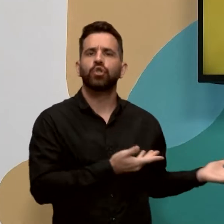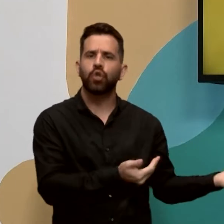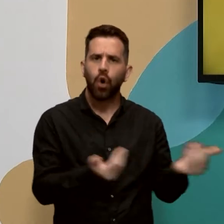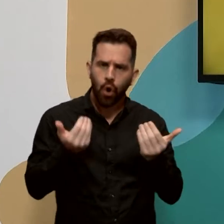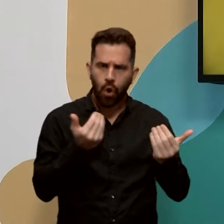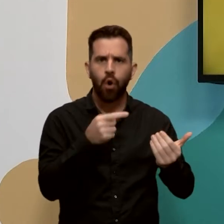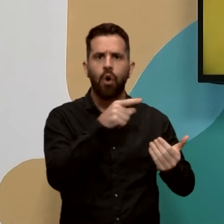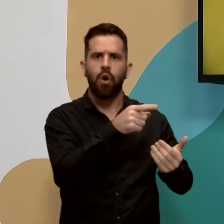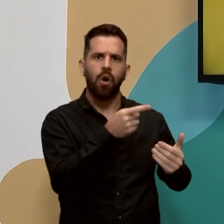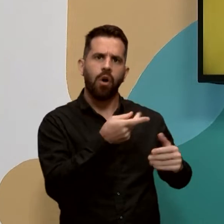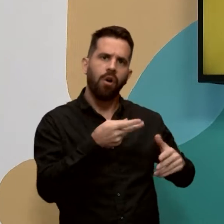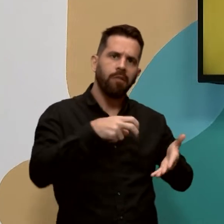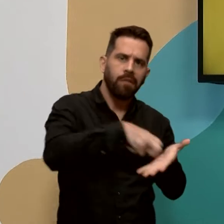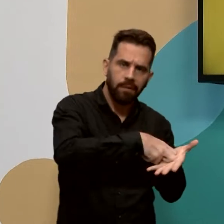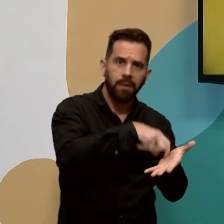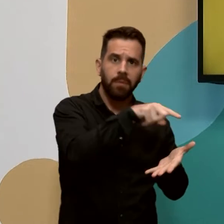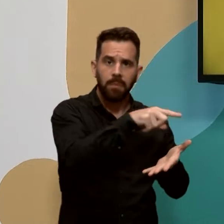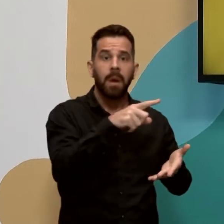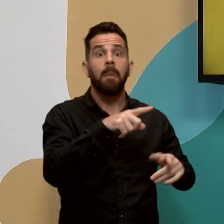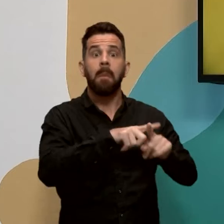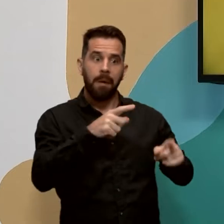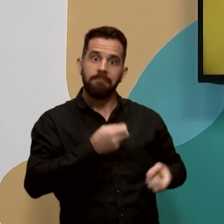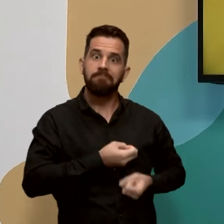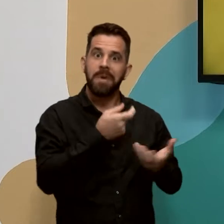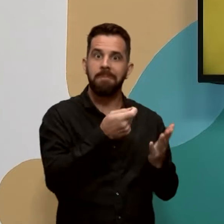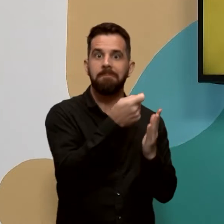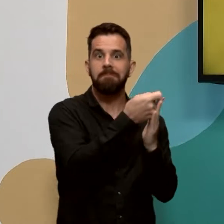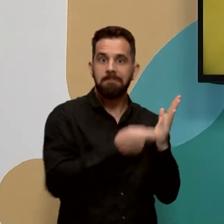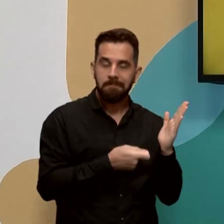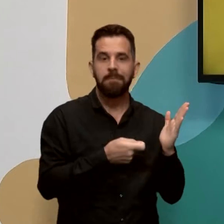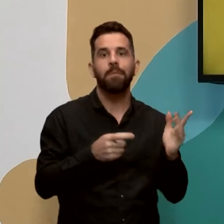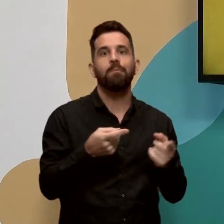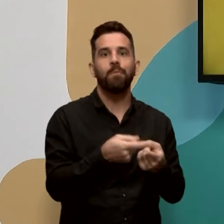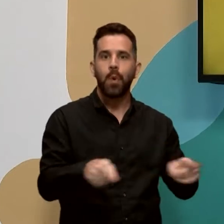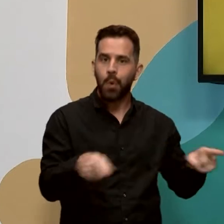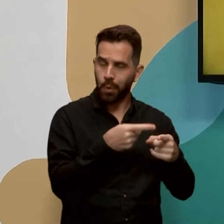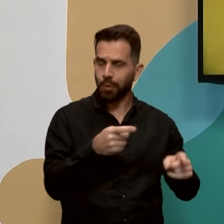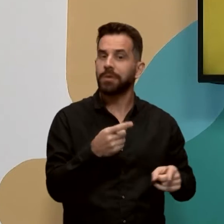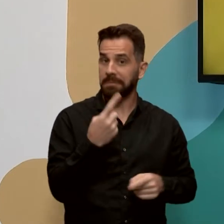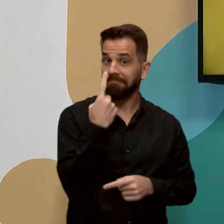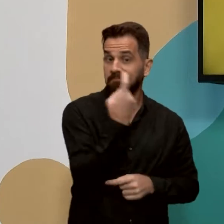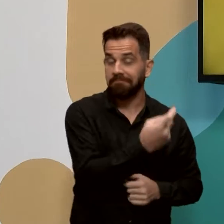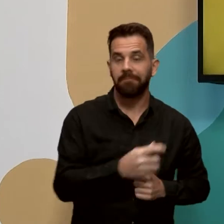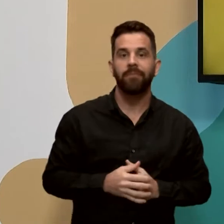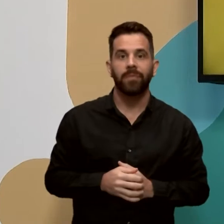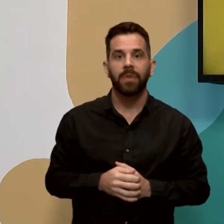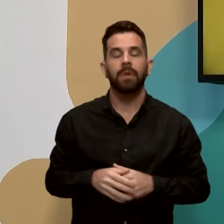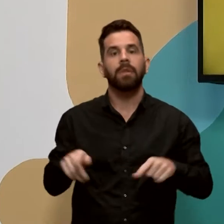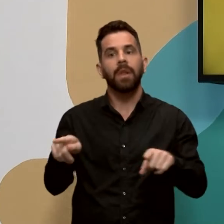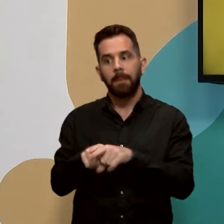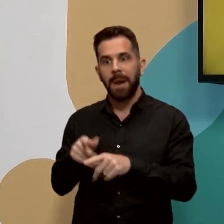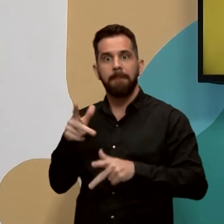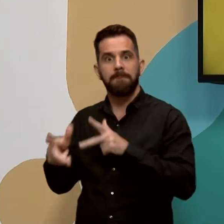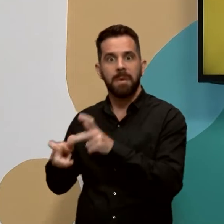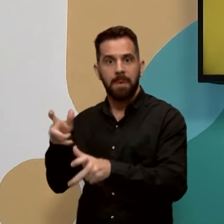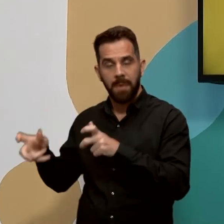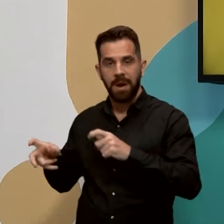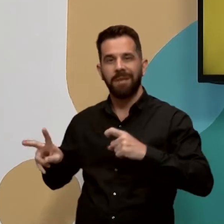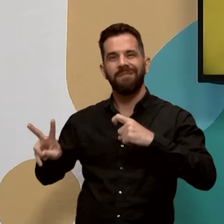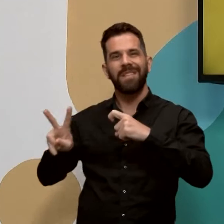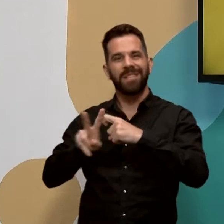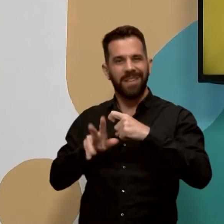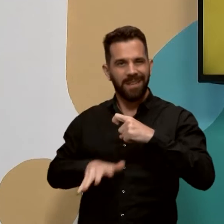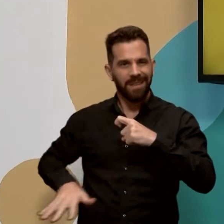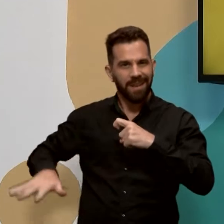músicas para se expressar também. É bem legal. A gente vai falar ainda da sala de vacinação antirrábica que o pessoal da veterinária aqui da